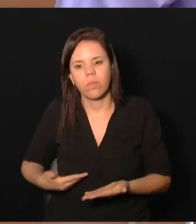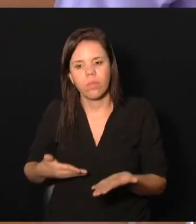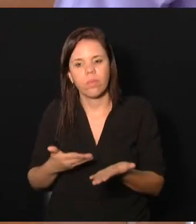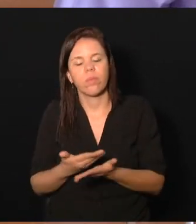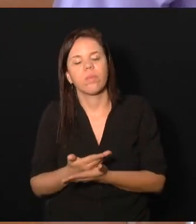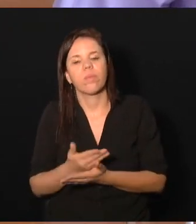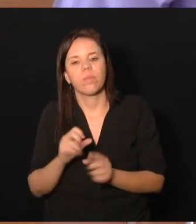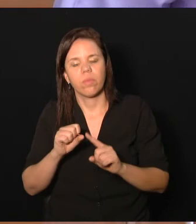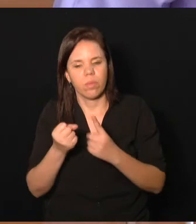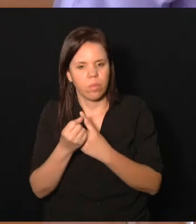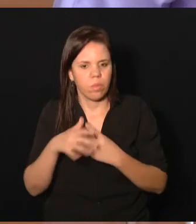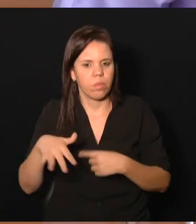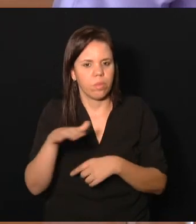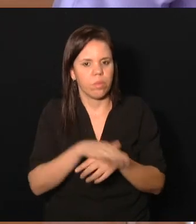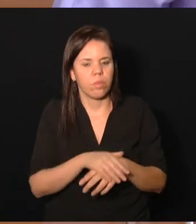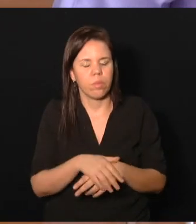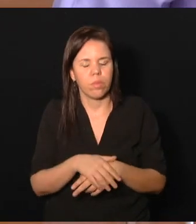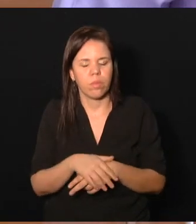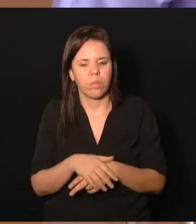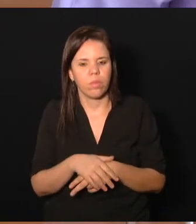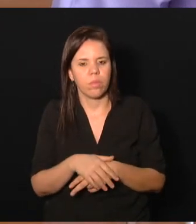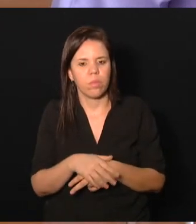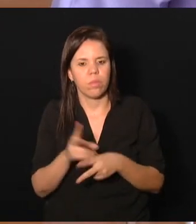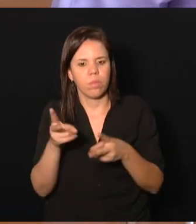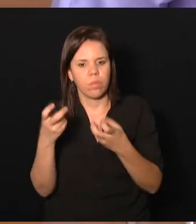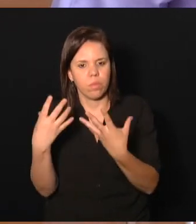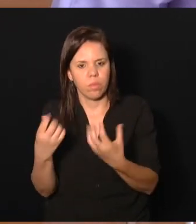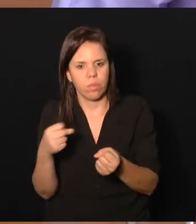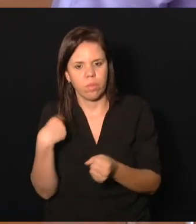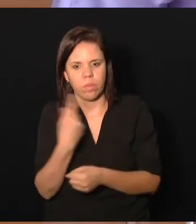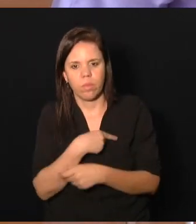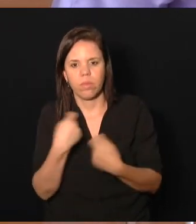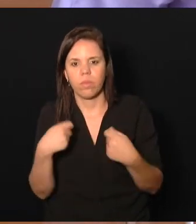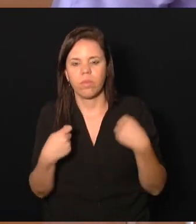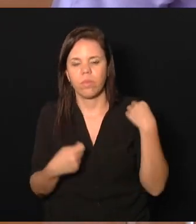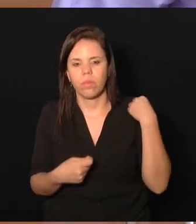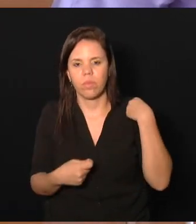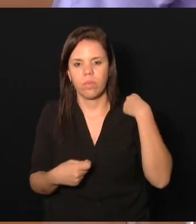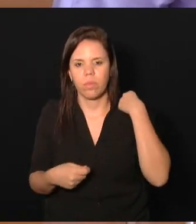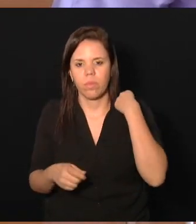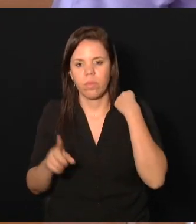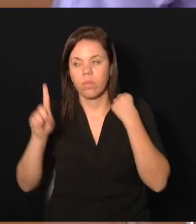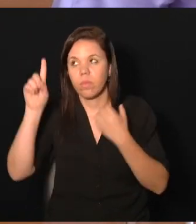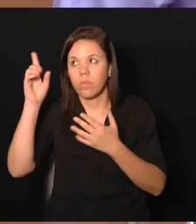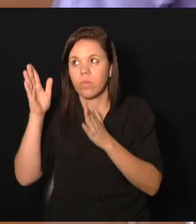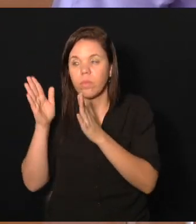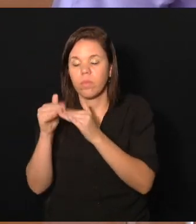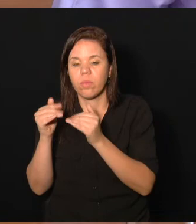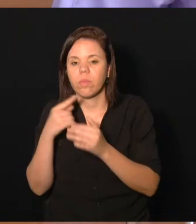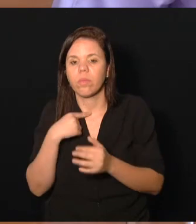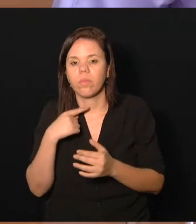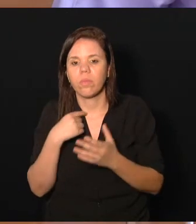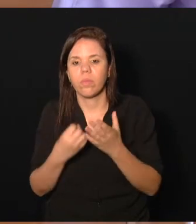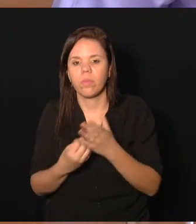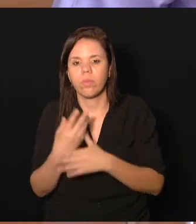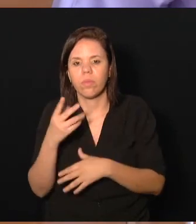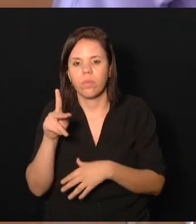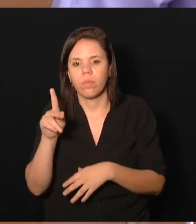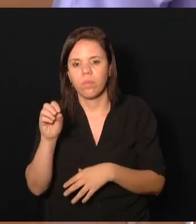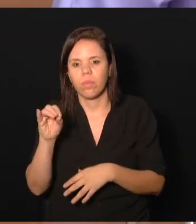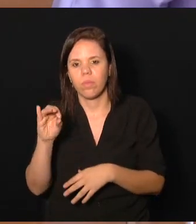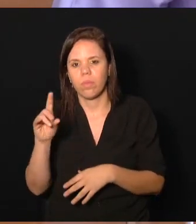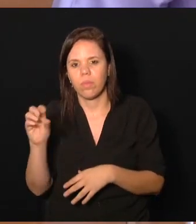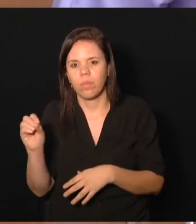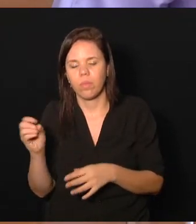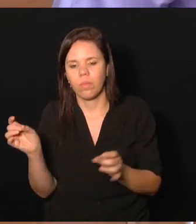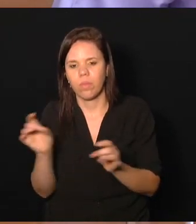própria sociedade, olhe com outros olhos, né? É isso que nós precisamos. E a Deus eu peço que esse desejo meu de Pocoyo acabe daqui 2